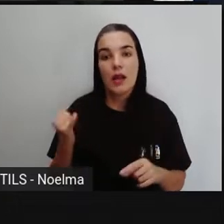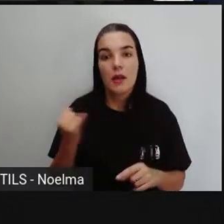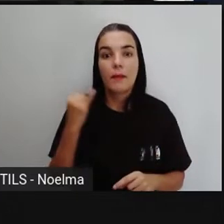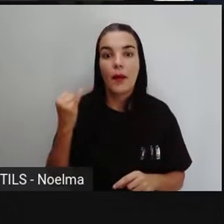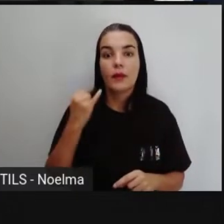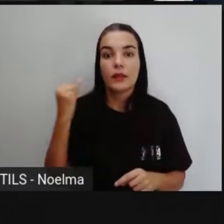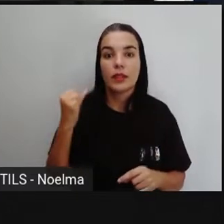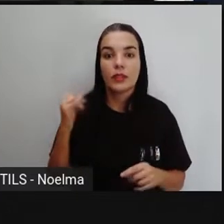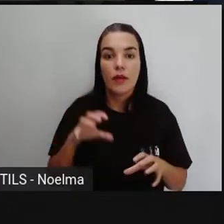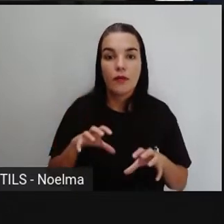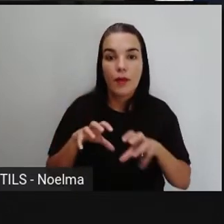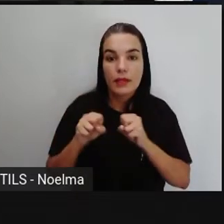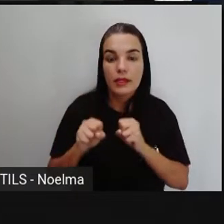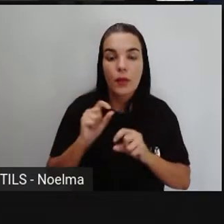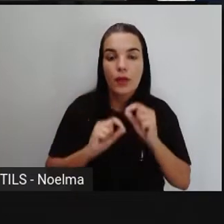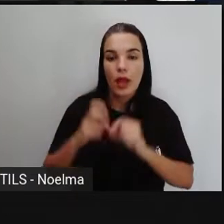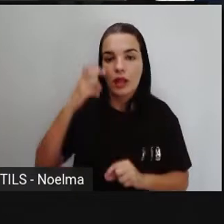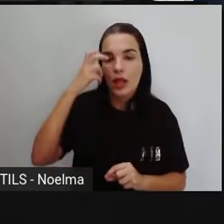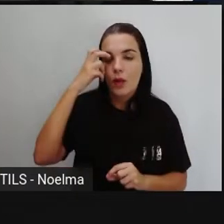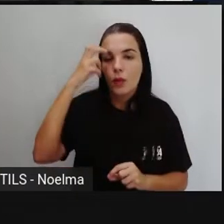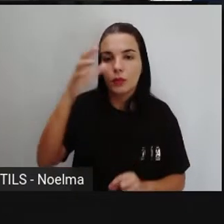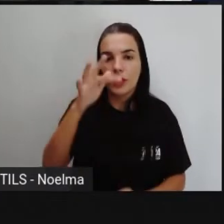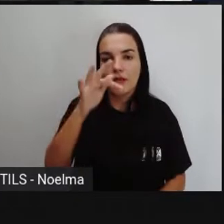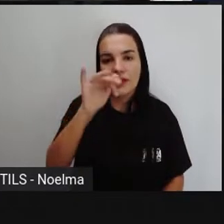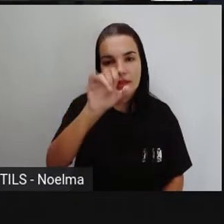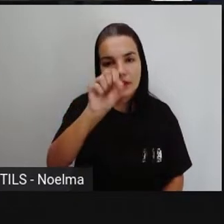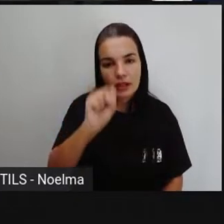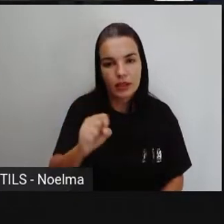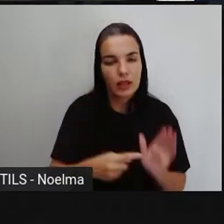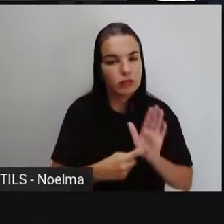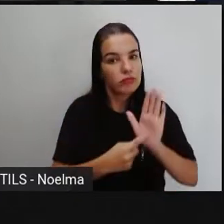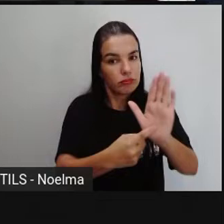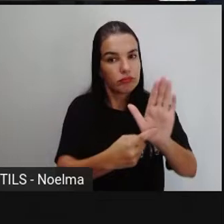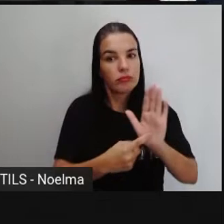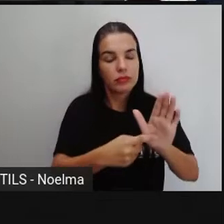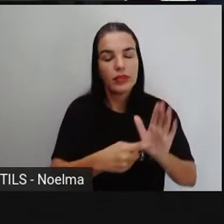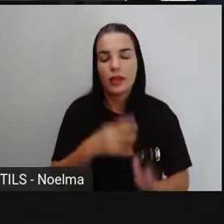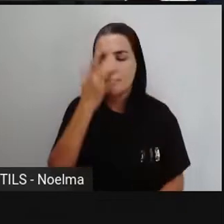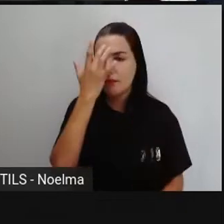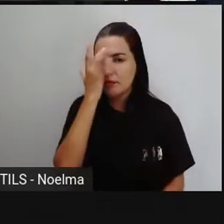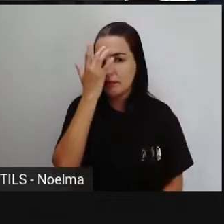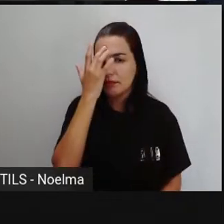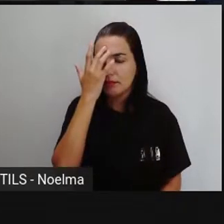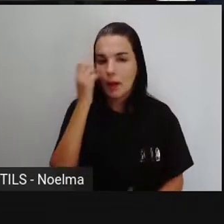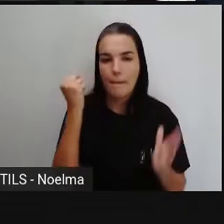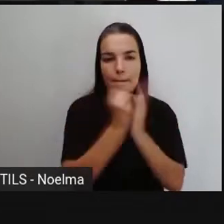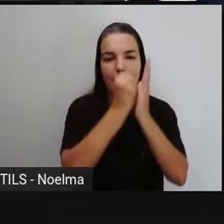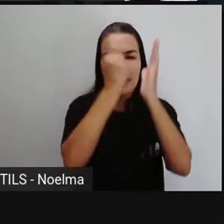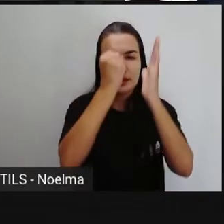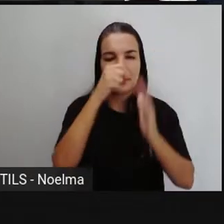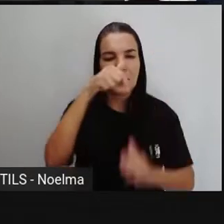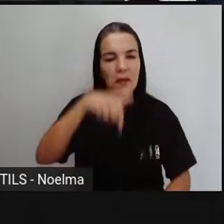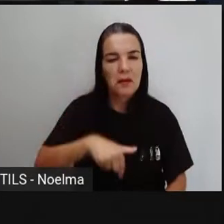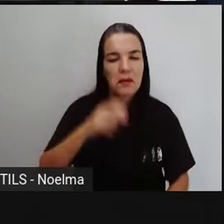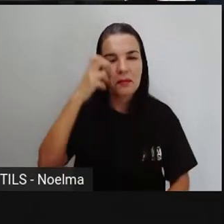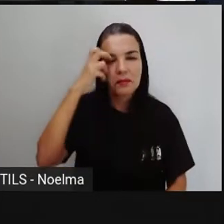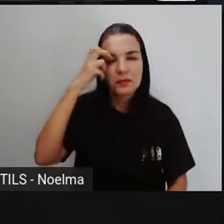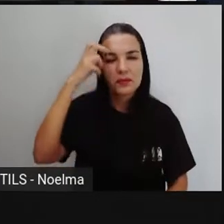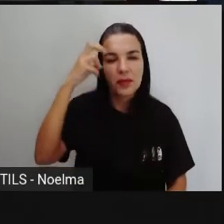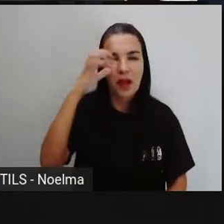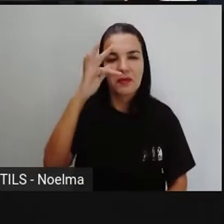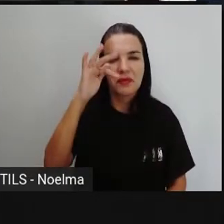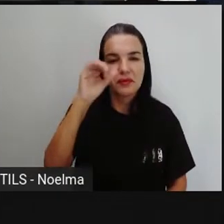formadores da cultura de Feira de Santana, destacando o micareta aí como um patrimônio cultural da nossa cidade, uma